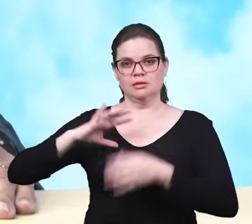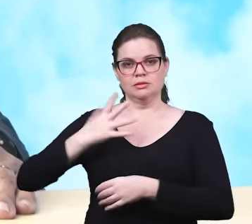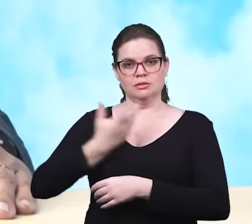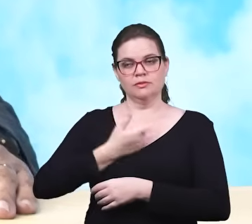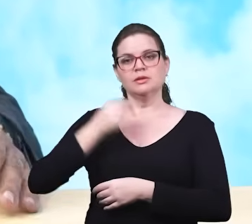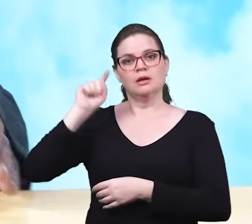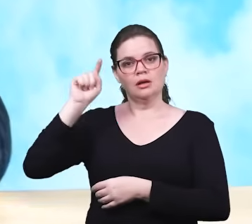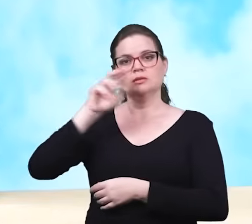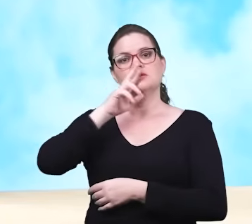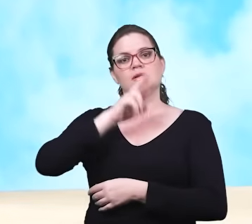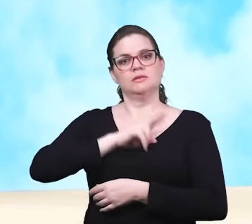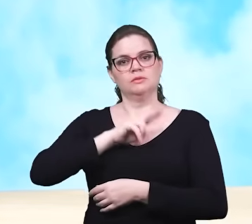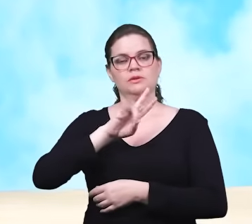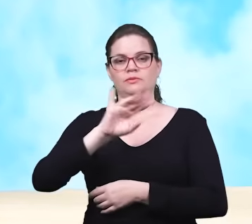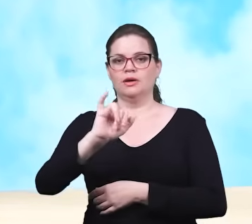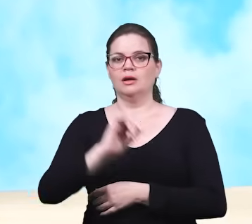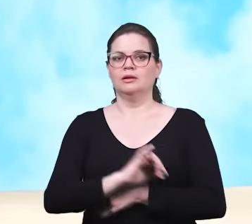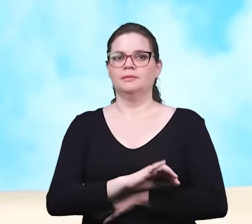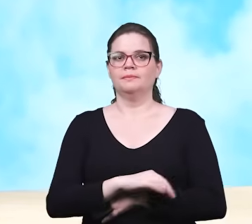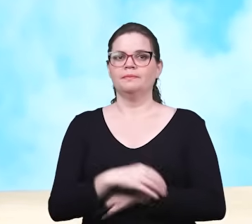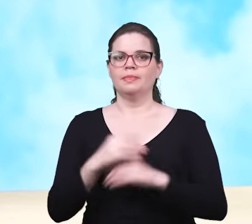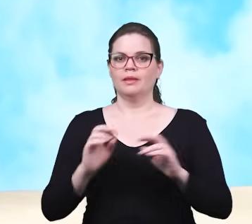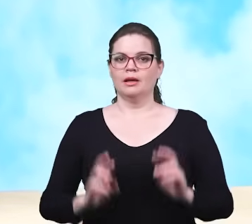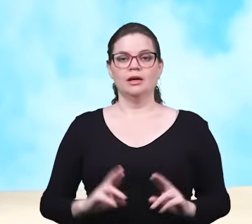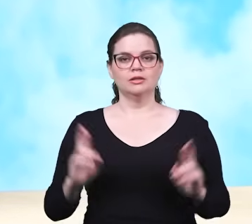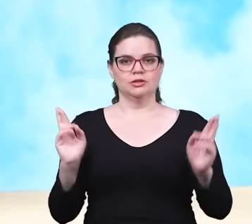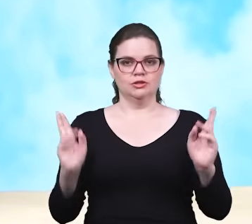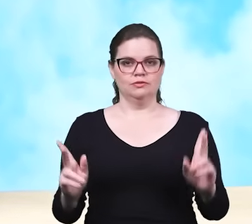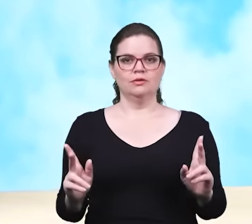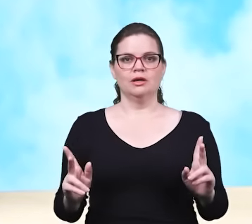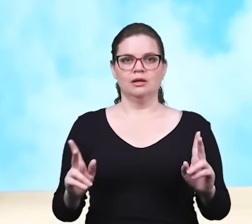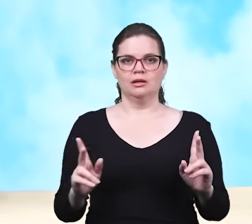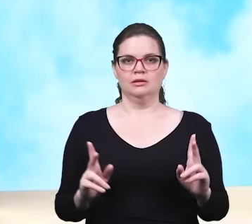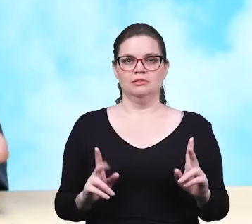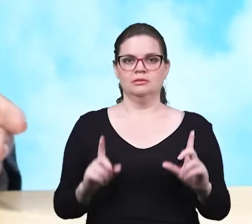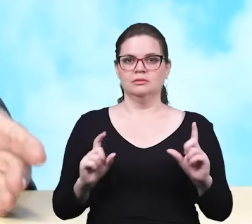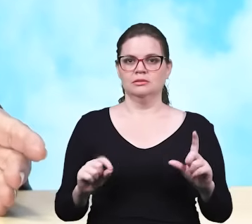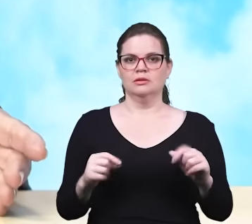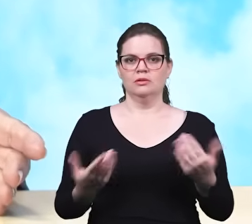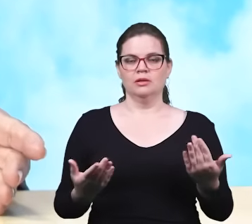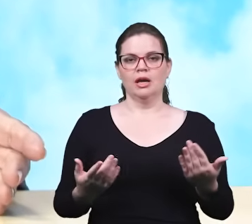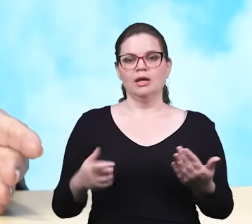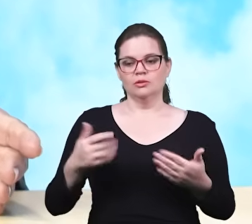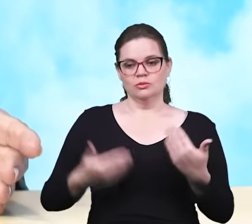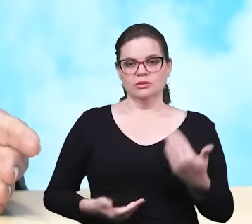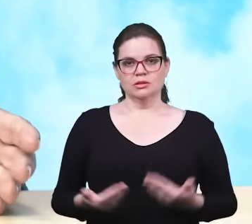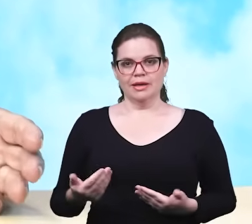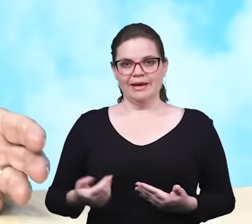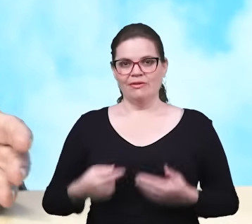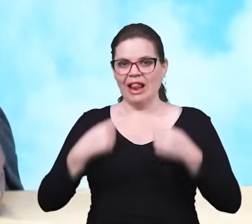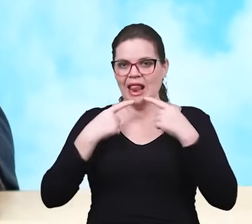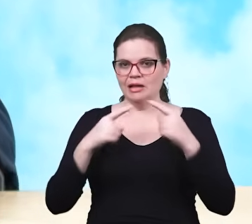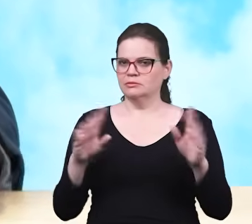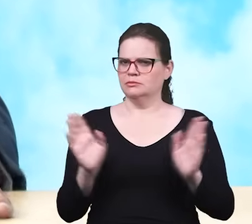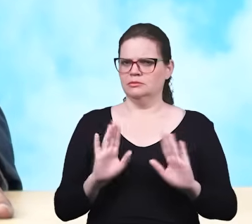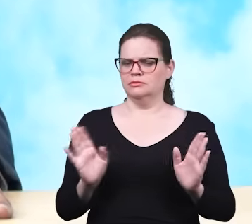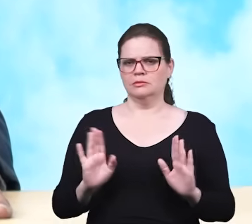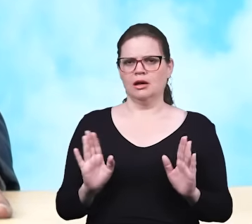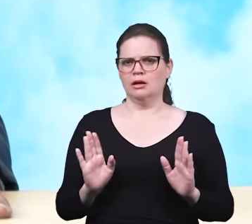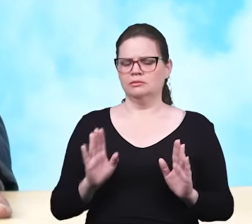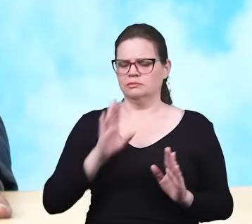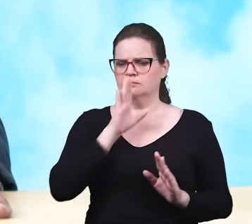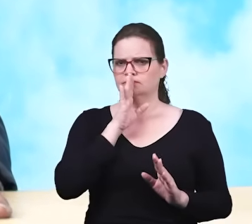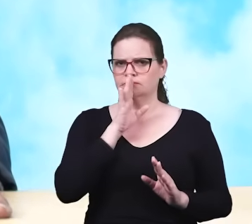responde. E essa é a diferença para o crente que não murmura. Você só vai